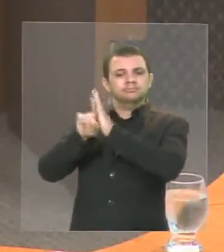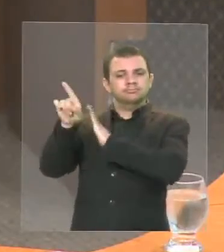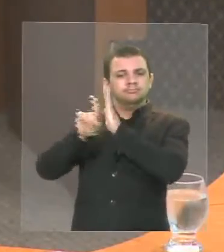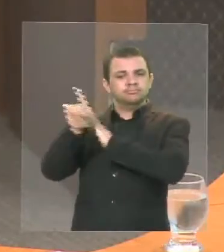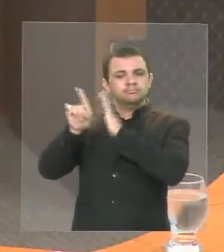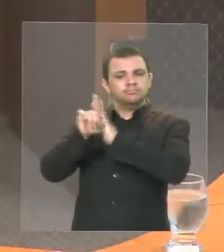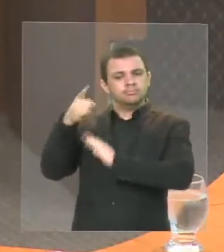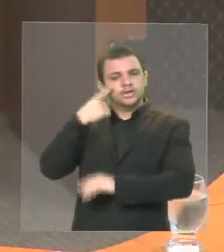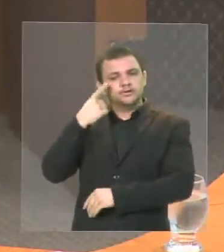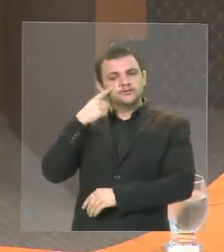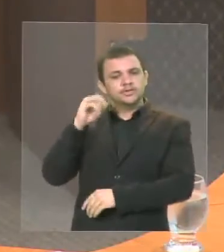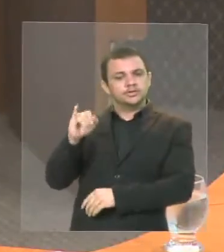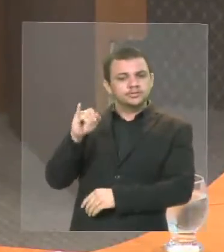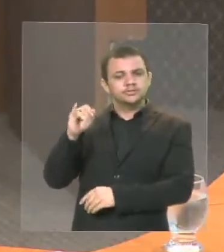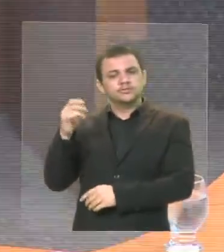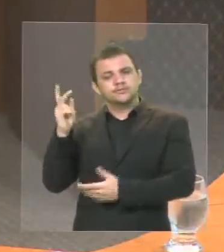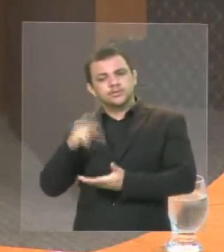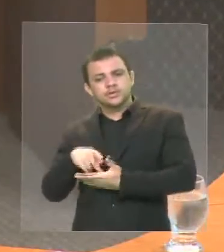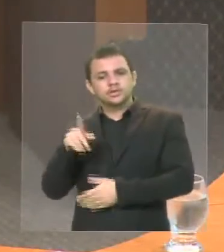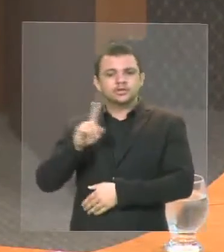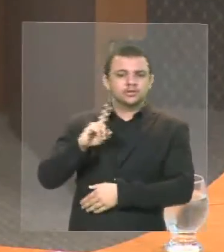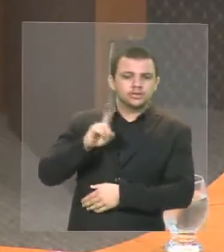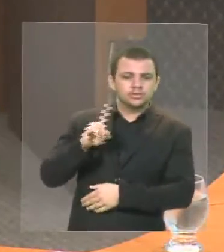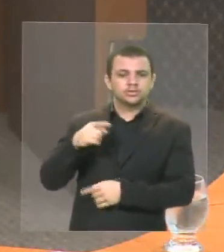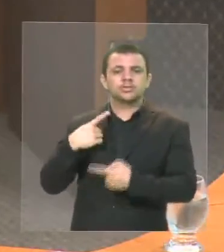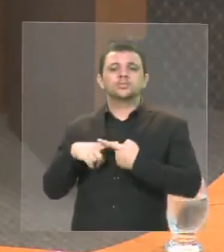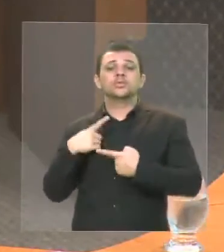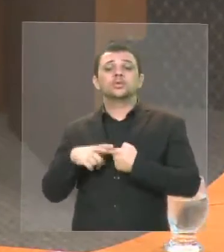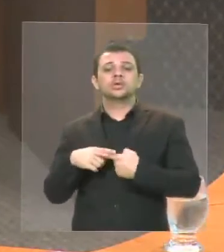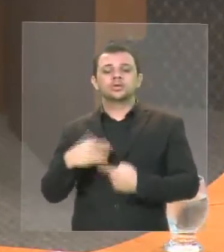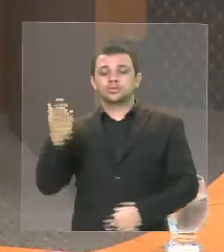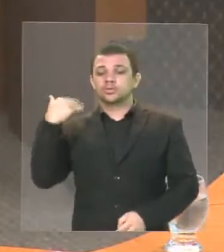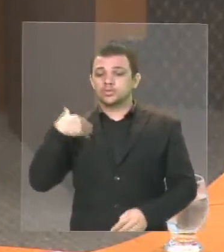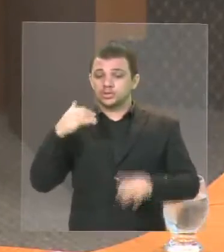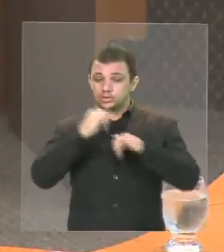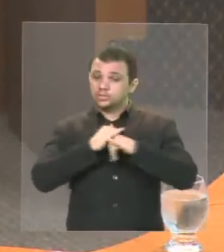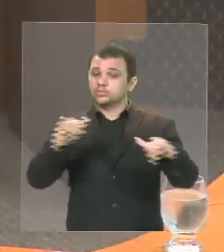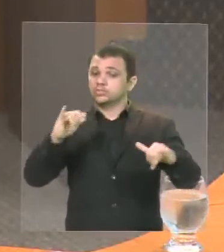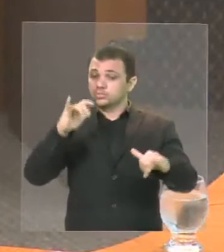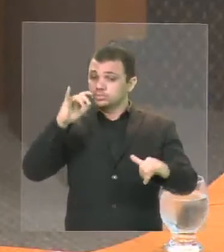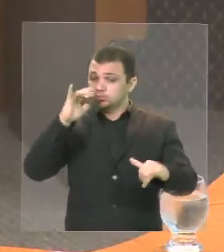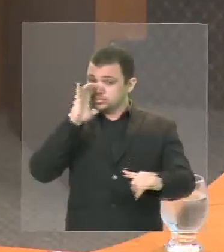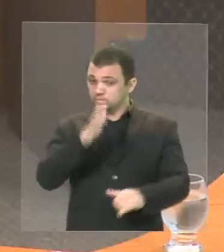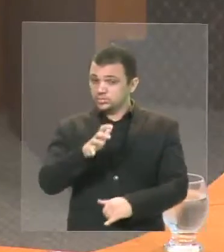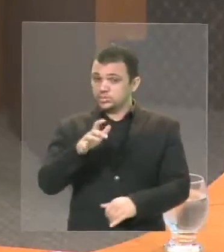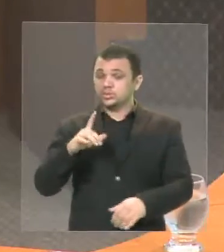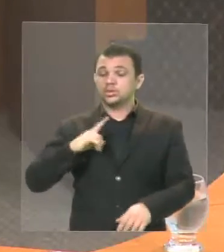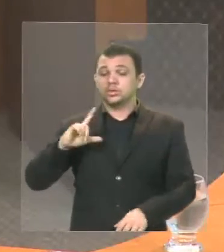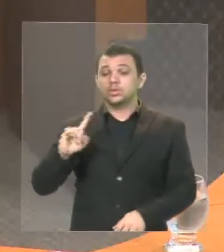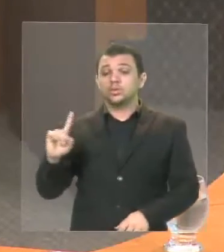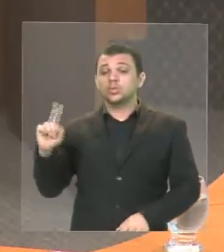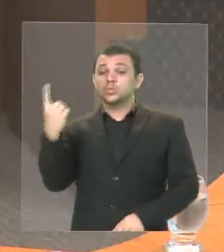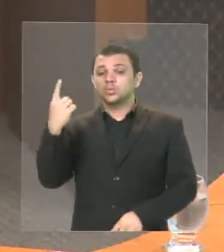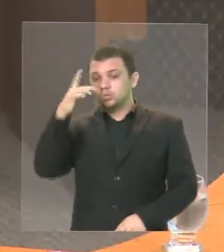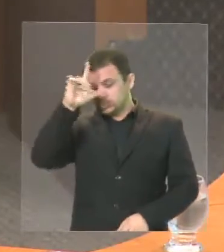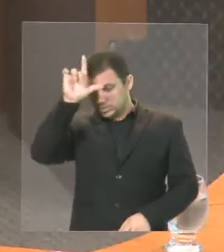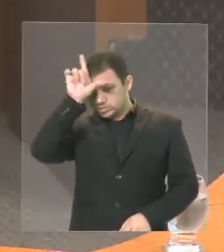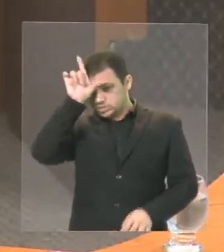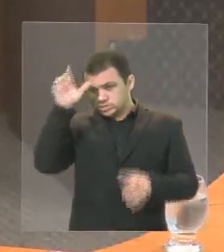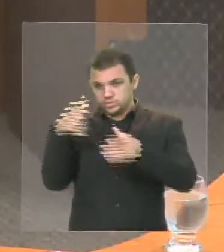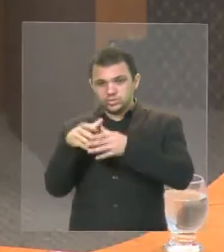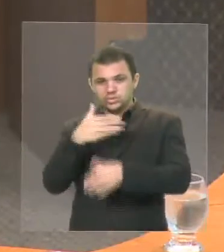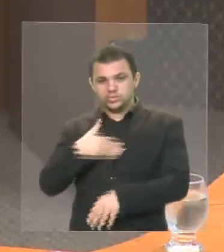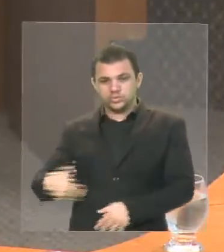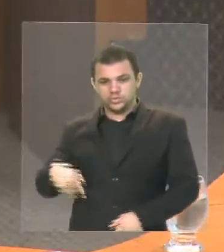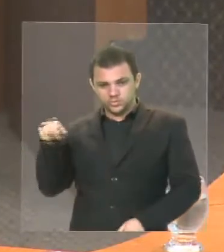o que lhe passa é correto. Porque no dia que eu fiz essa denúncia aqui, um dos líderes de um dos blocos